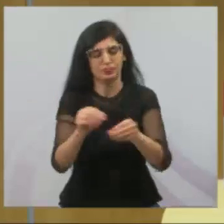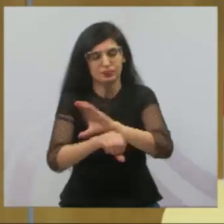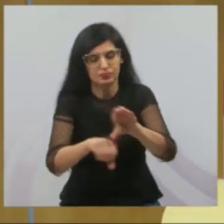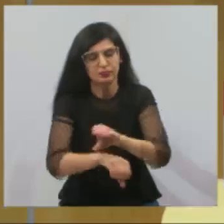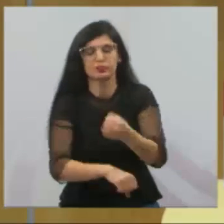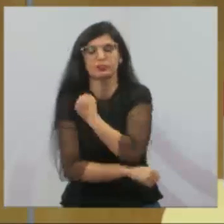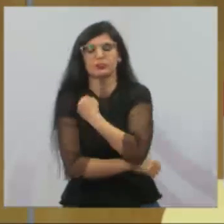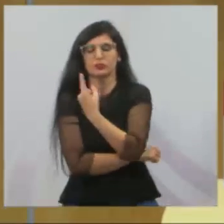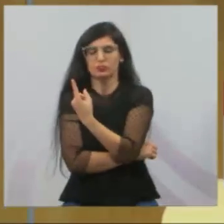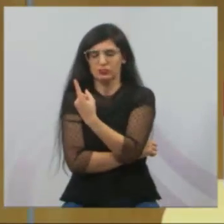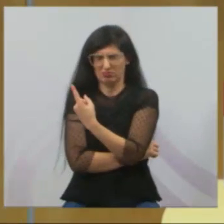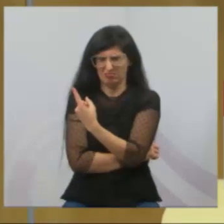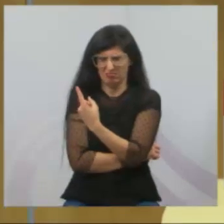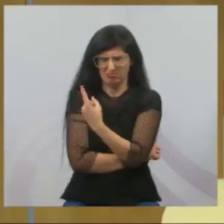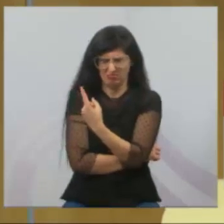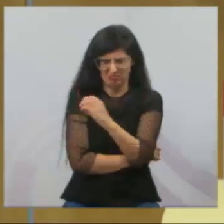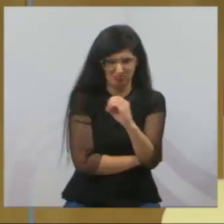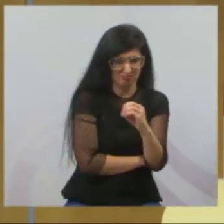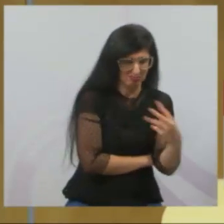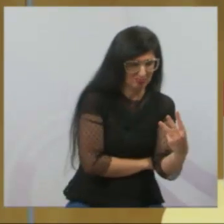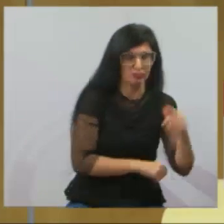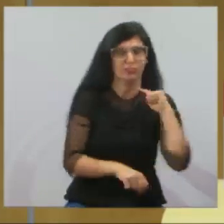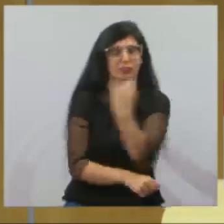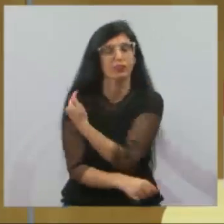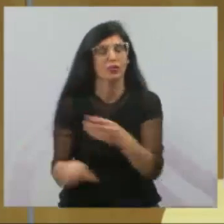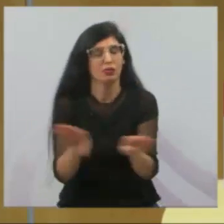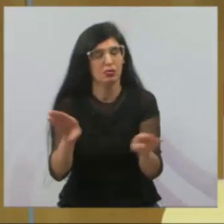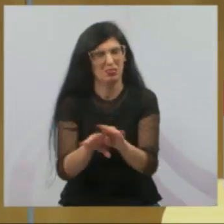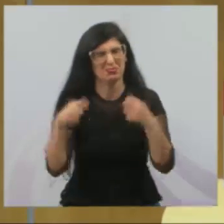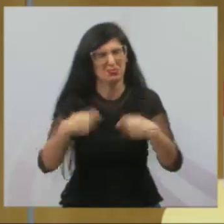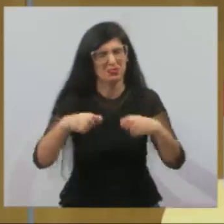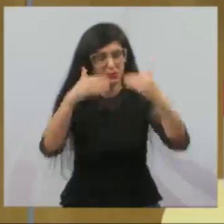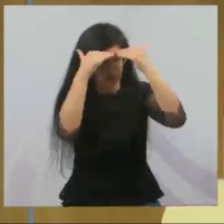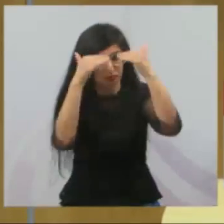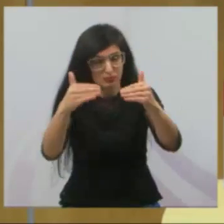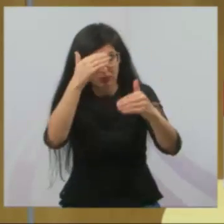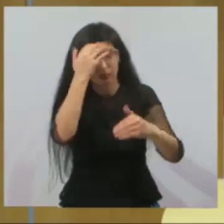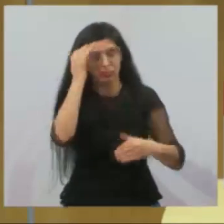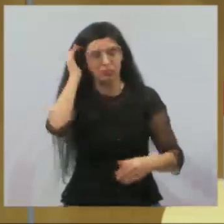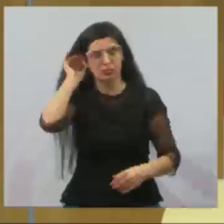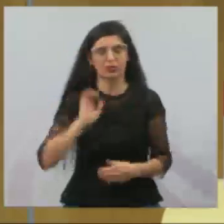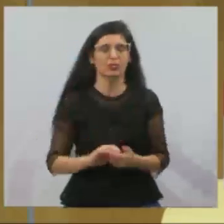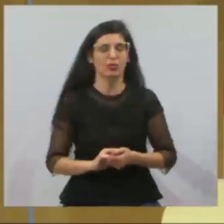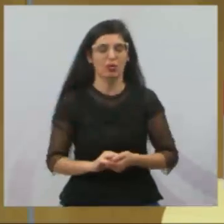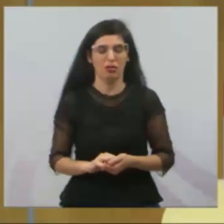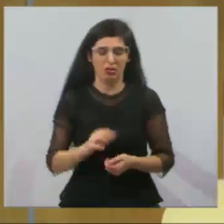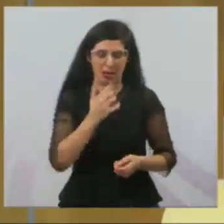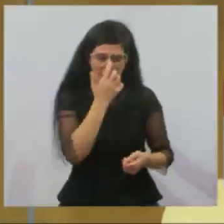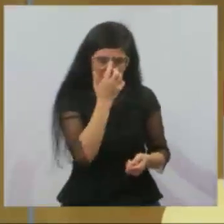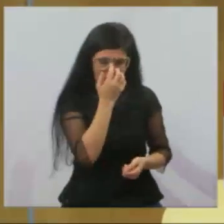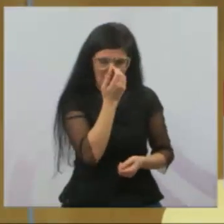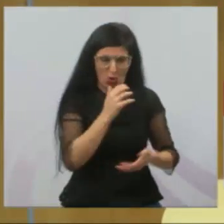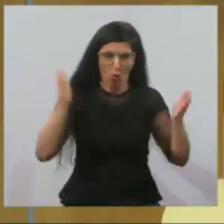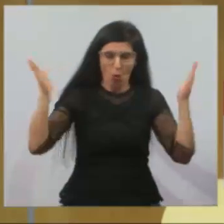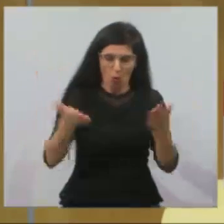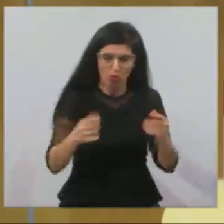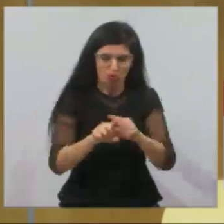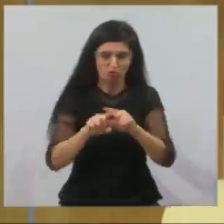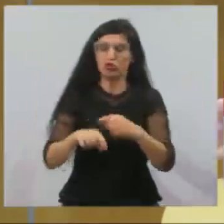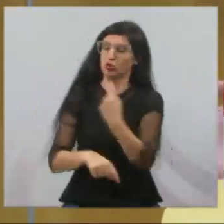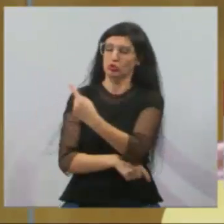número 103, nós também devemos seguir o que o texto manda, alterando a alíquota, que atualmente é